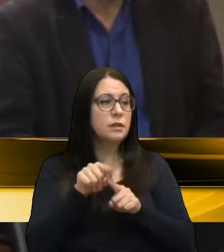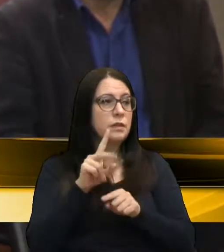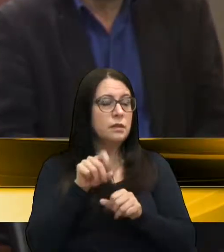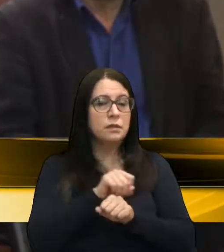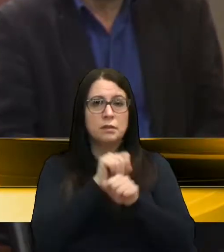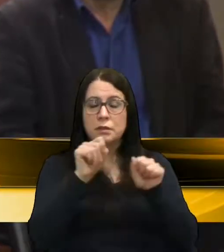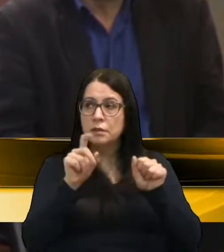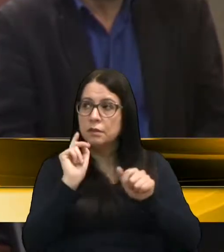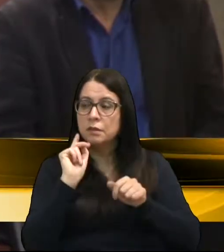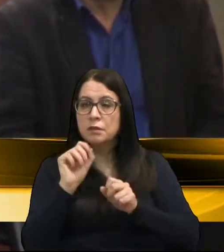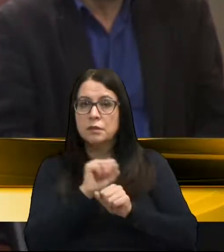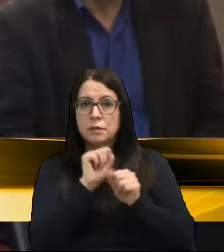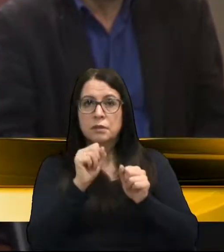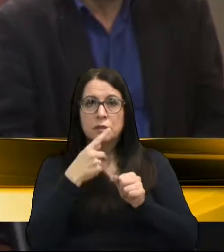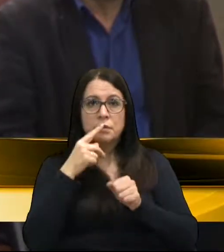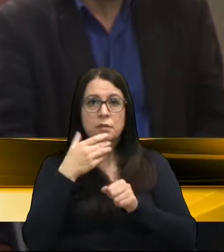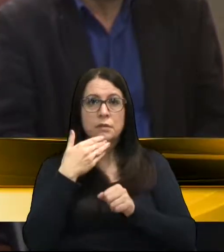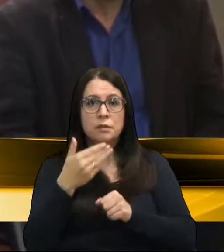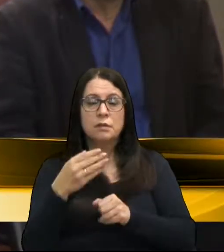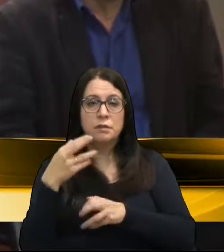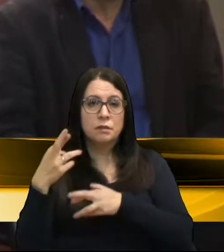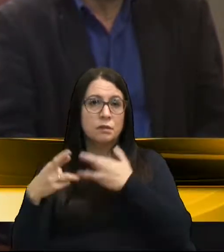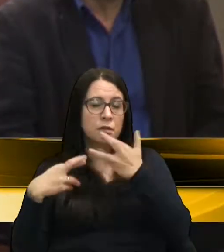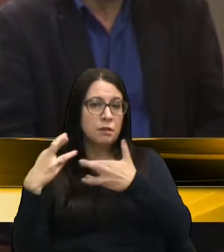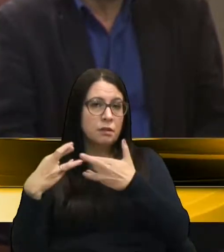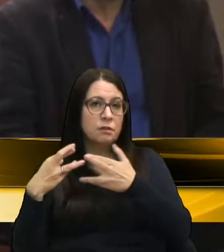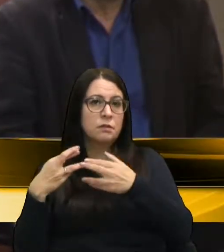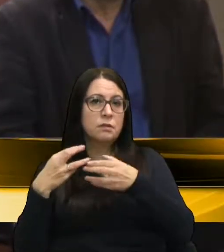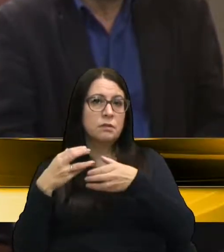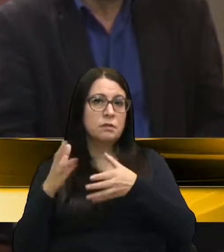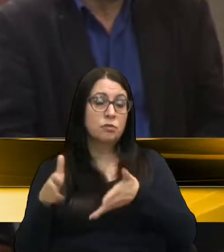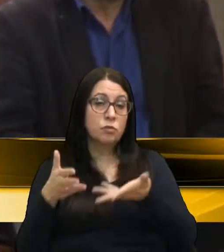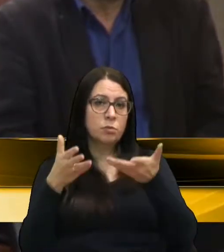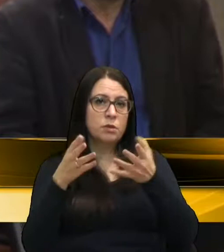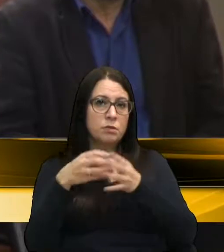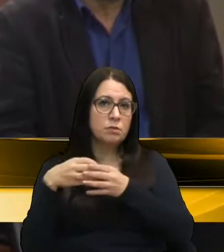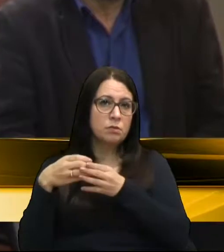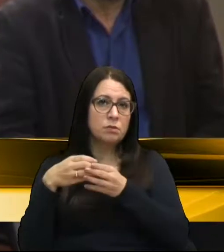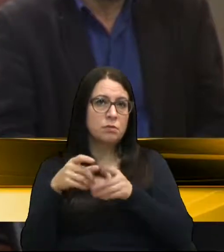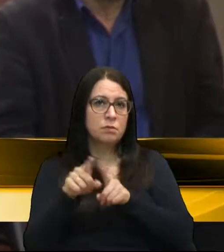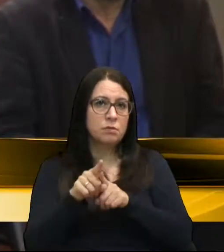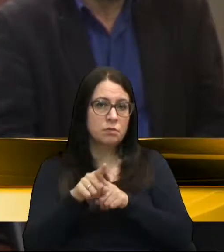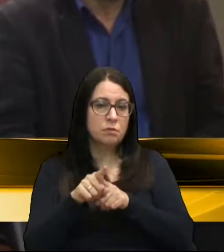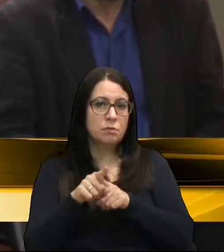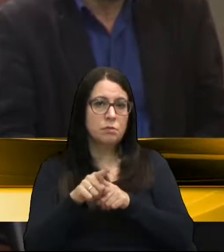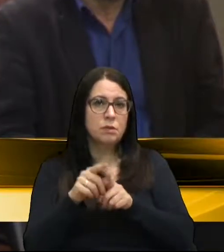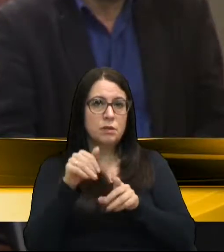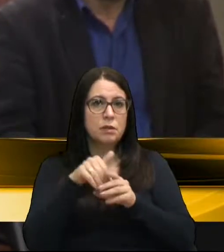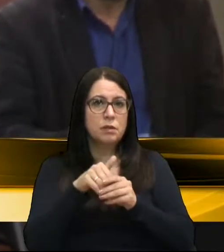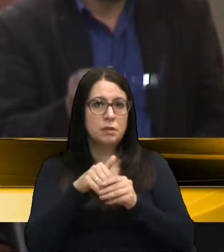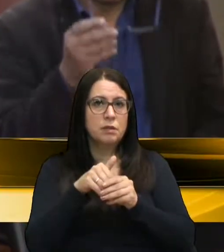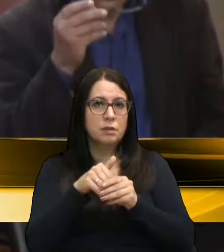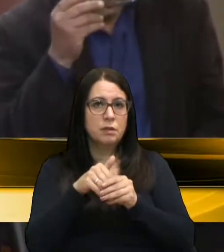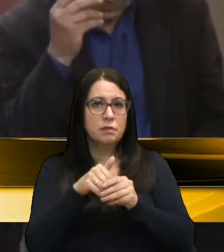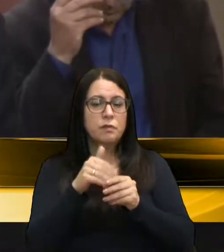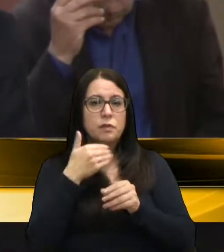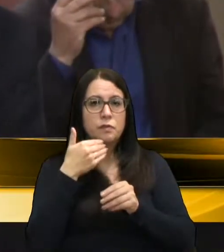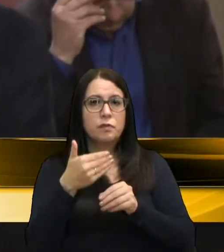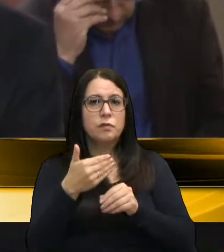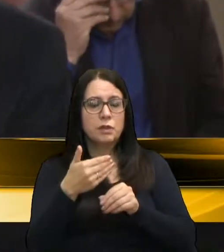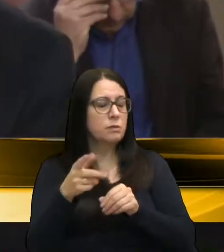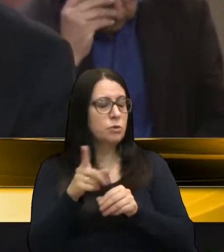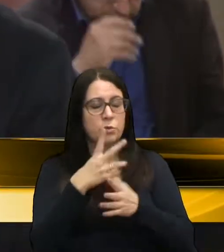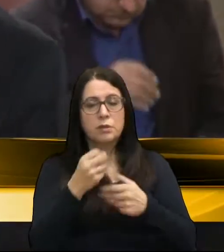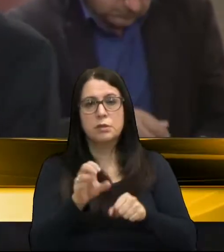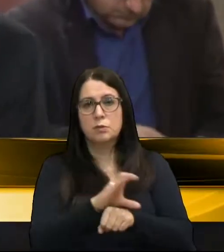que eu sou a favor do lazer, do fomento do turismo e da preservação também. Então, meu voto é a favor da